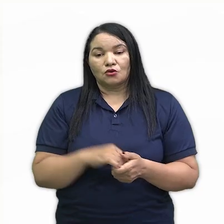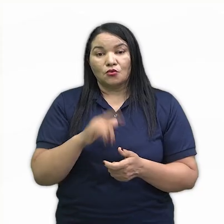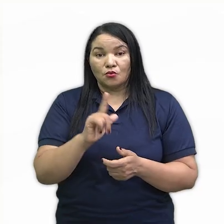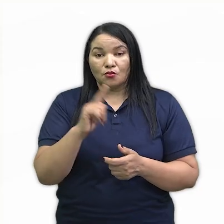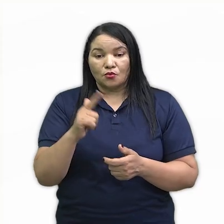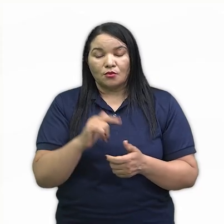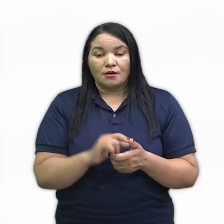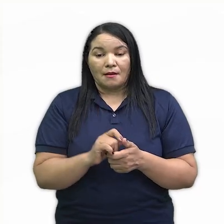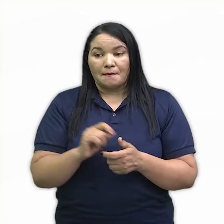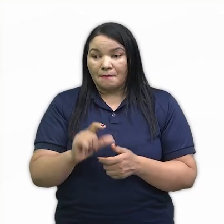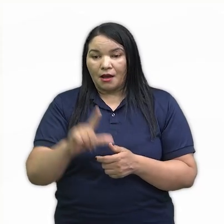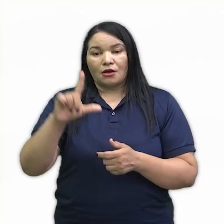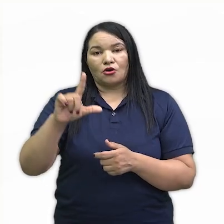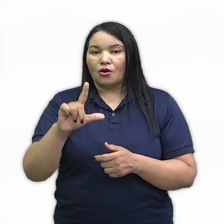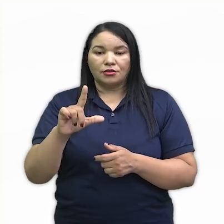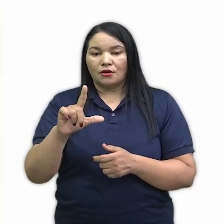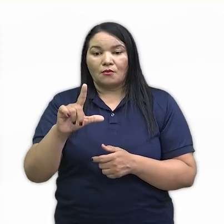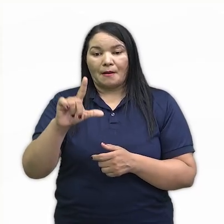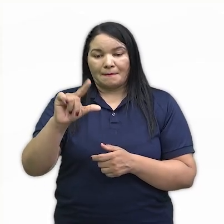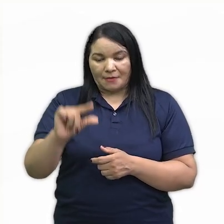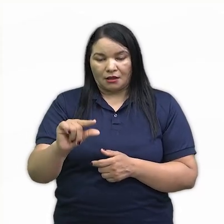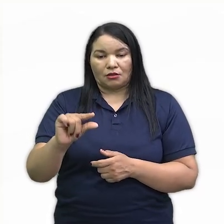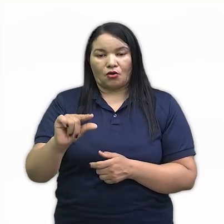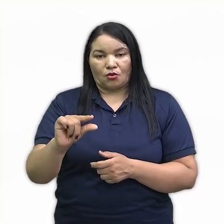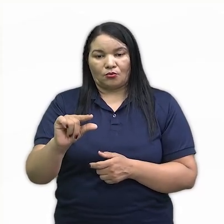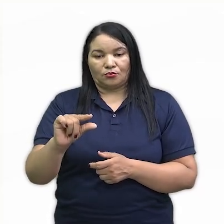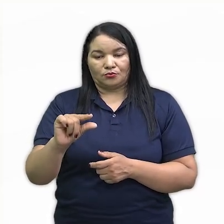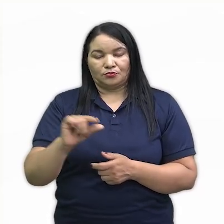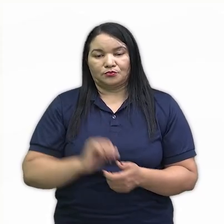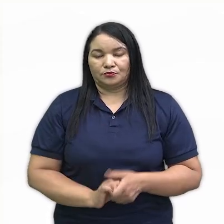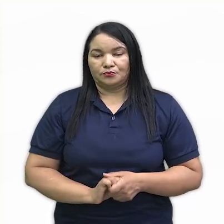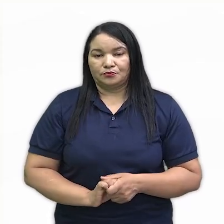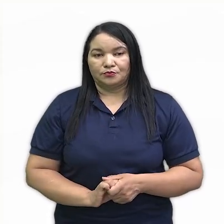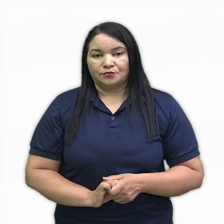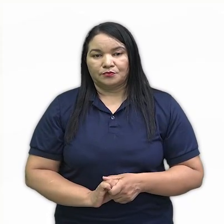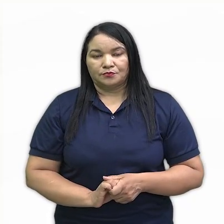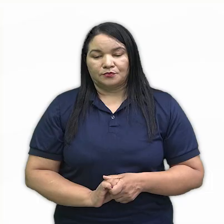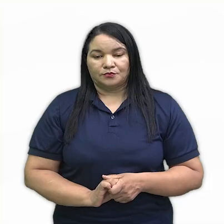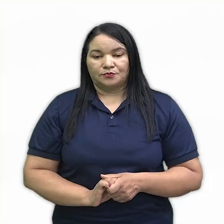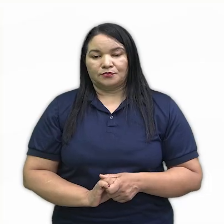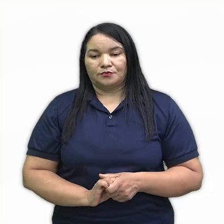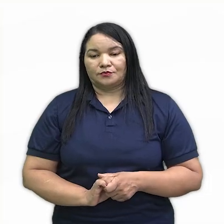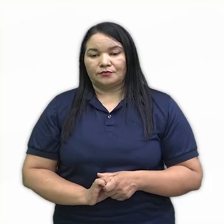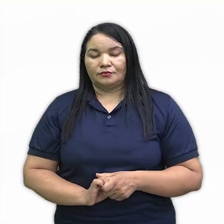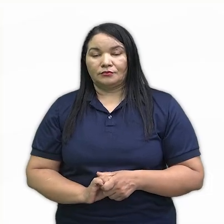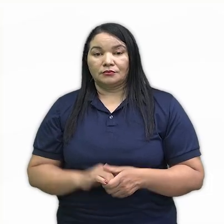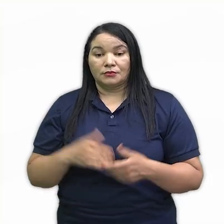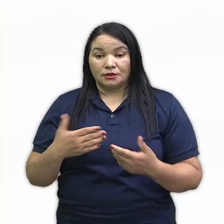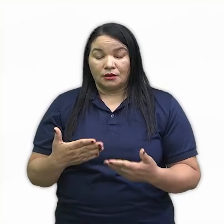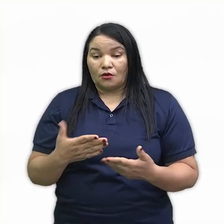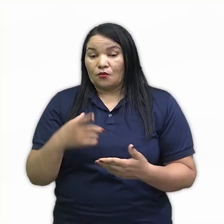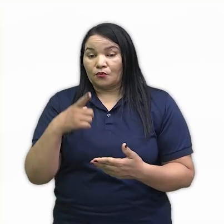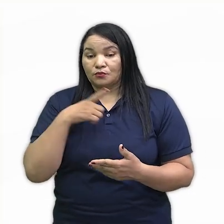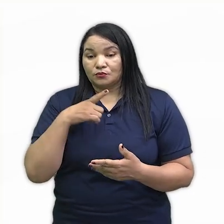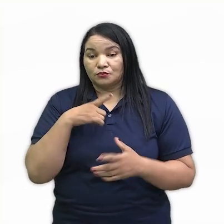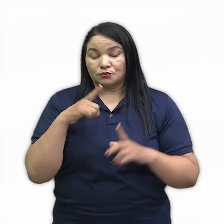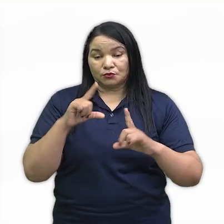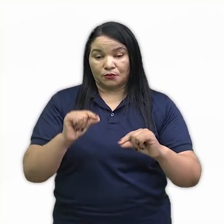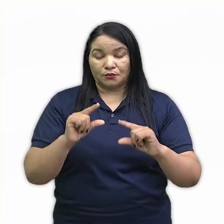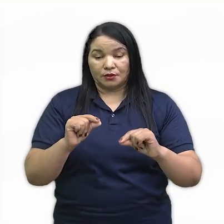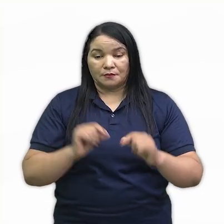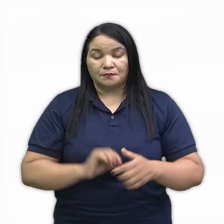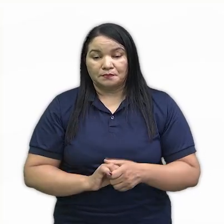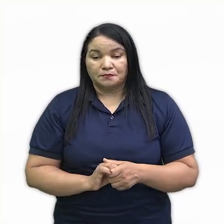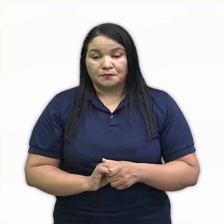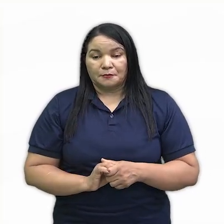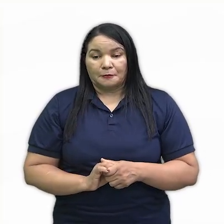é maior do que o anterior, ele é justamente menor, tá? Então a gente tem uma condição que nós mencionamos ainda há pouco, né?